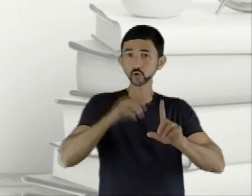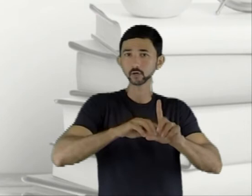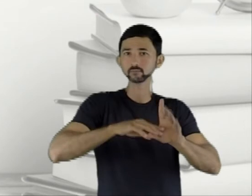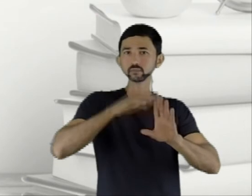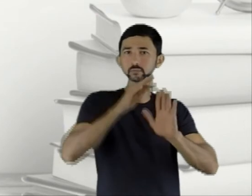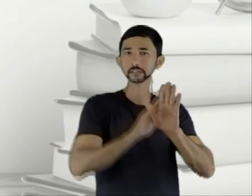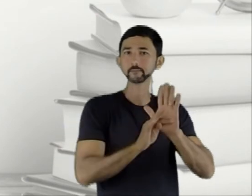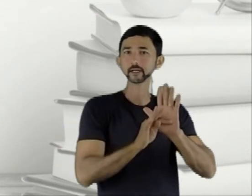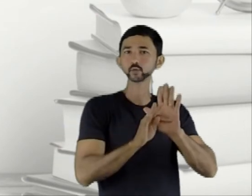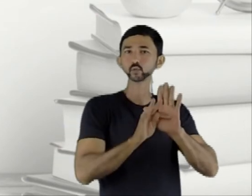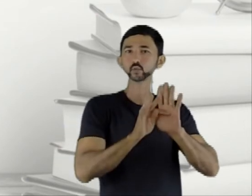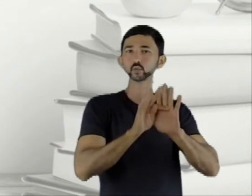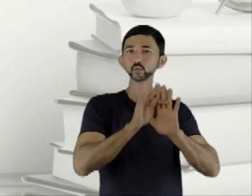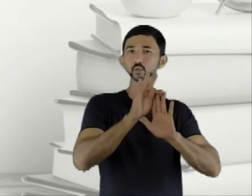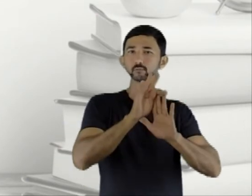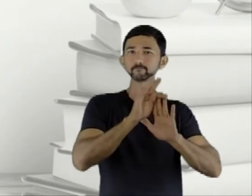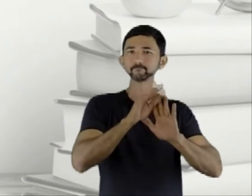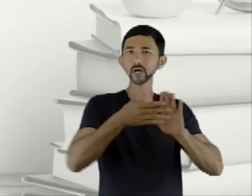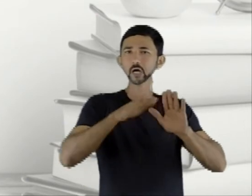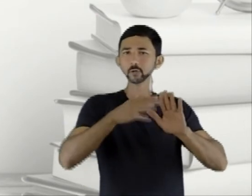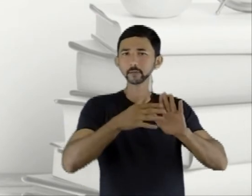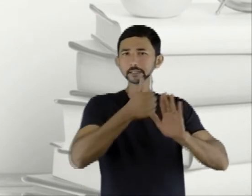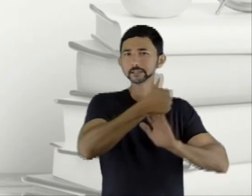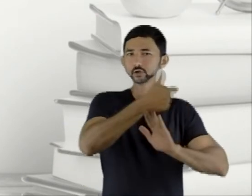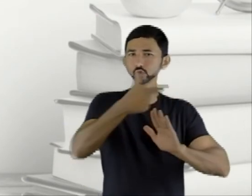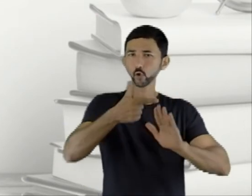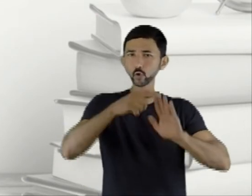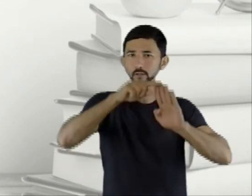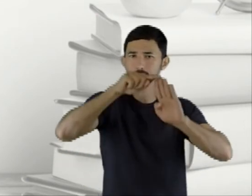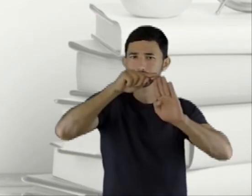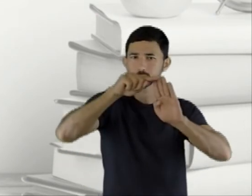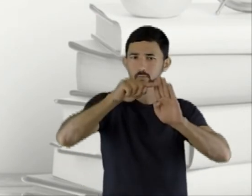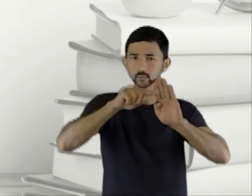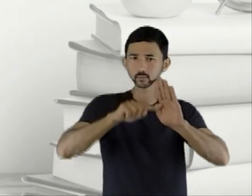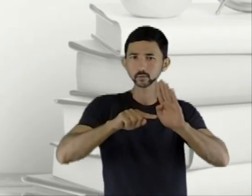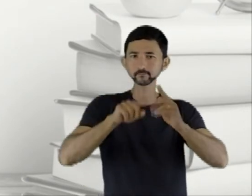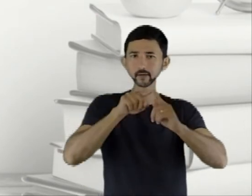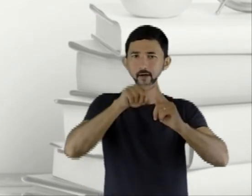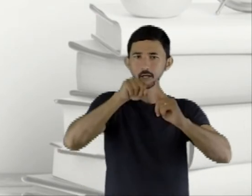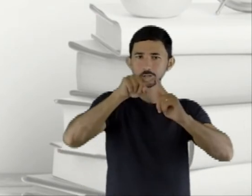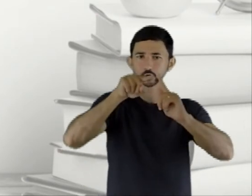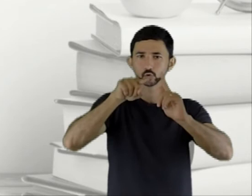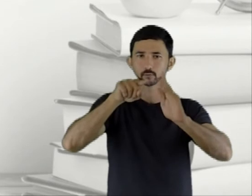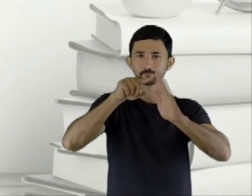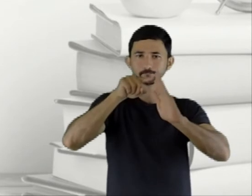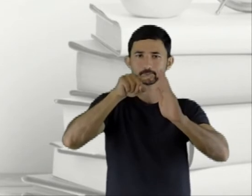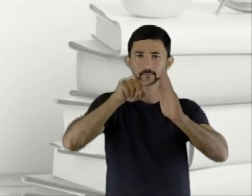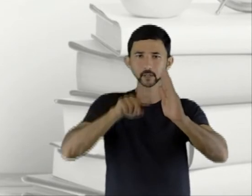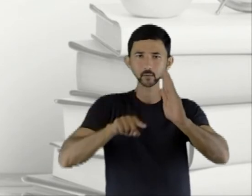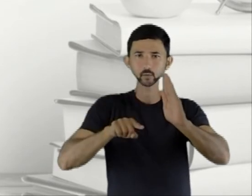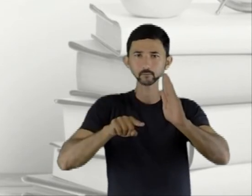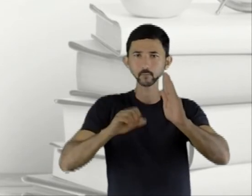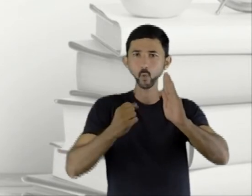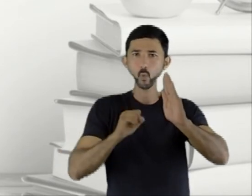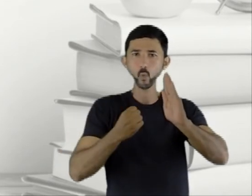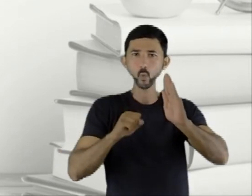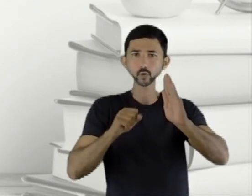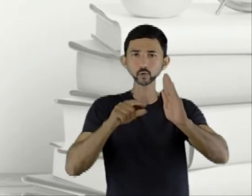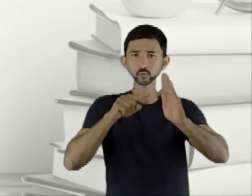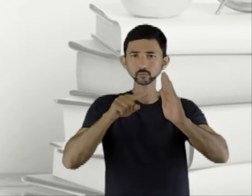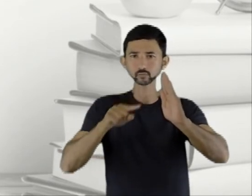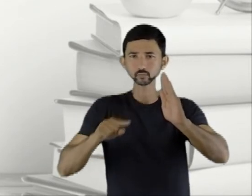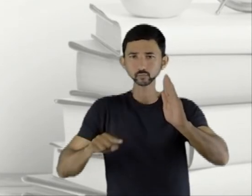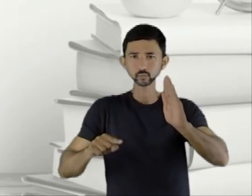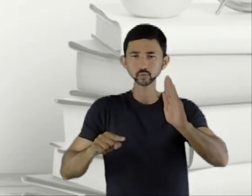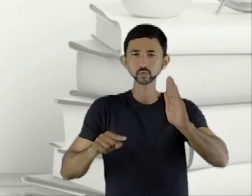um valor em torno de 12, de repente ela cai no segundo dia para 8, aí ela cai para